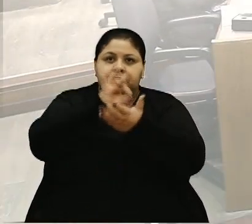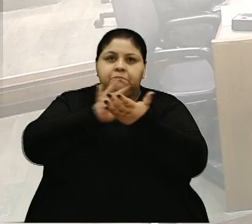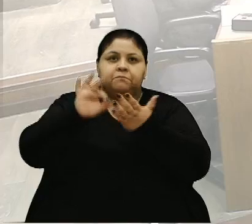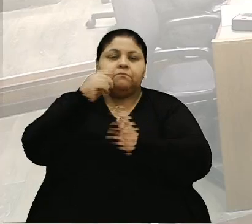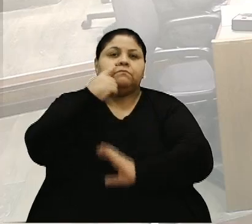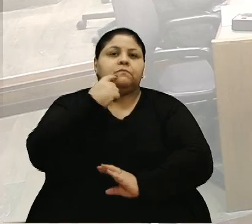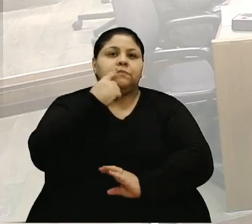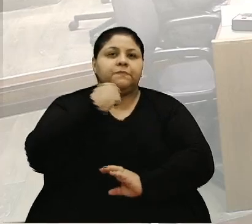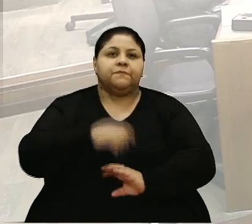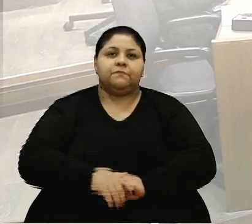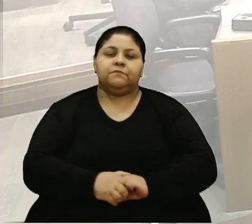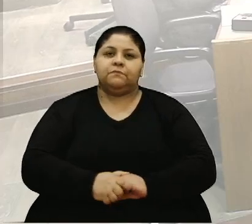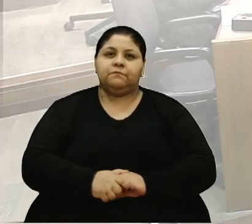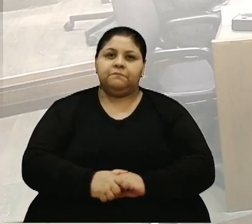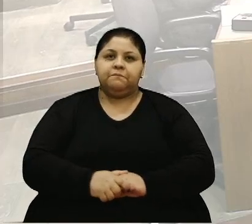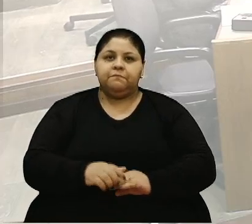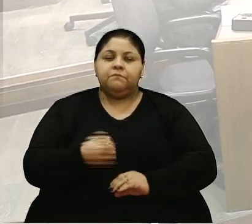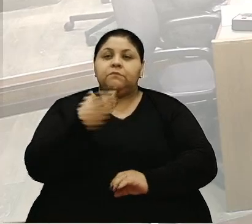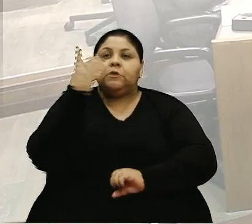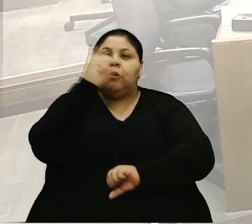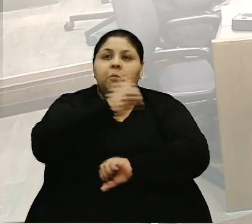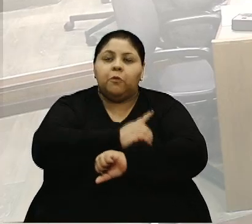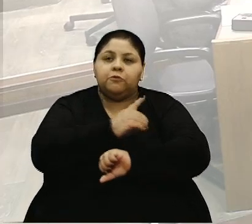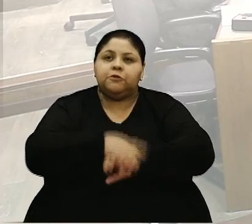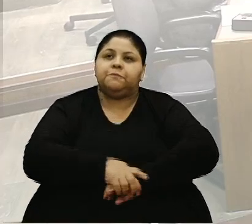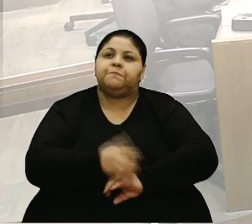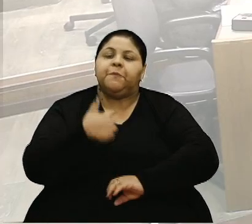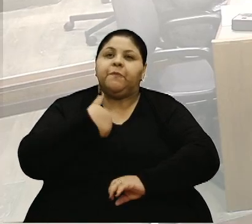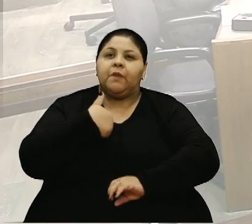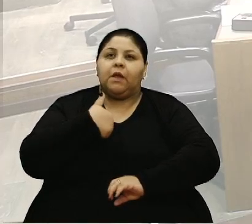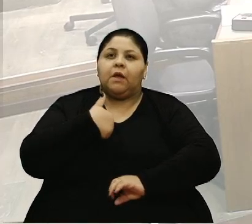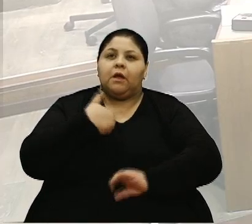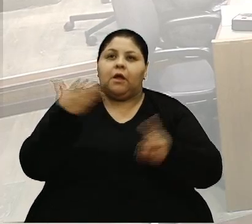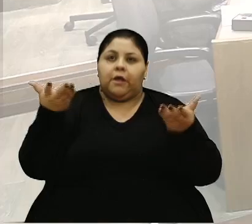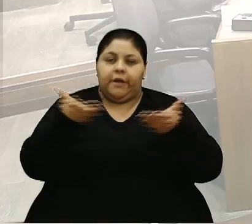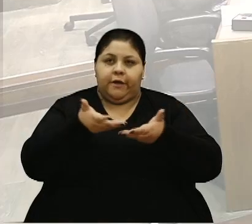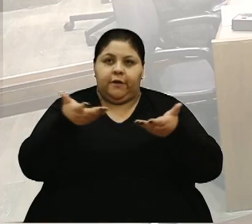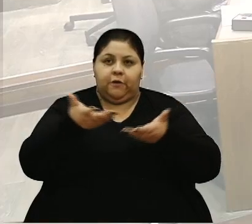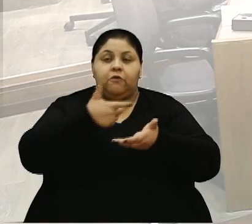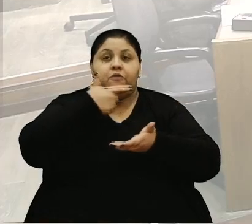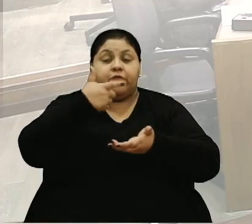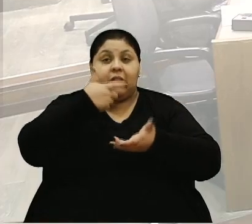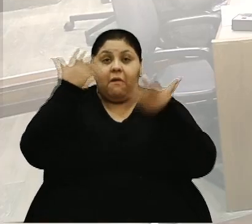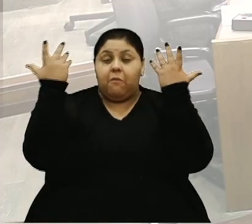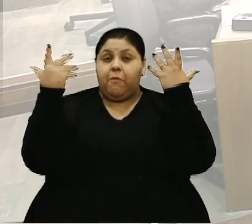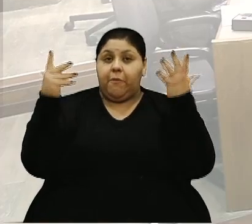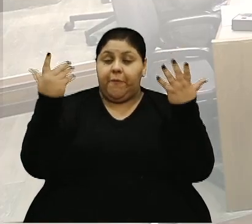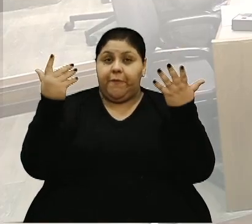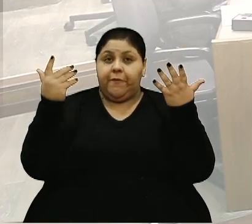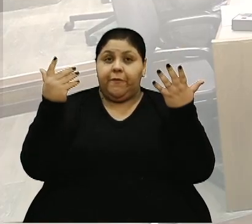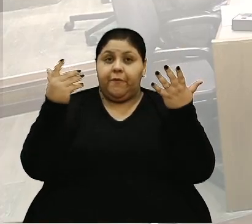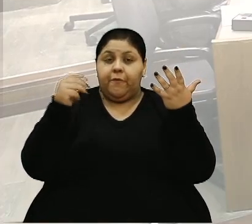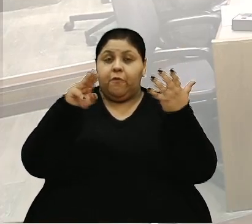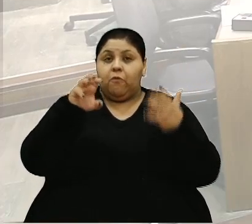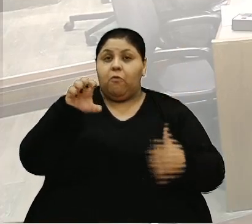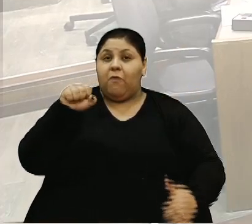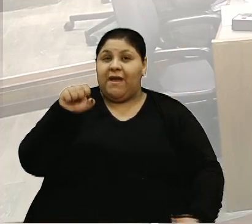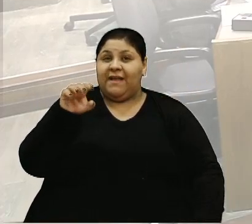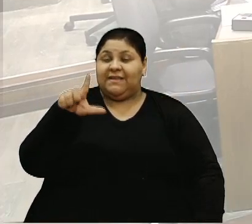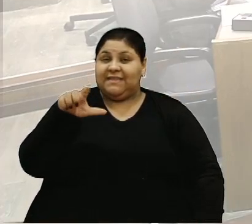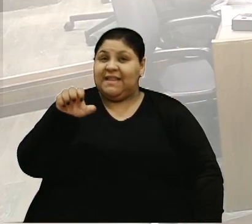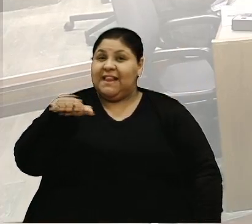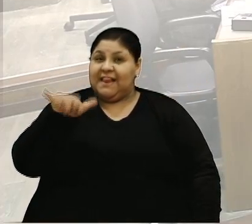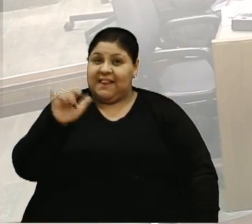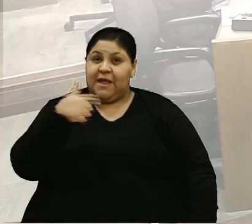Frigieri. Bom dia. Eu quero fazer um voto de congratulações ao Wesley Araújo,